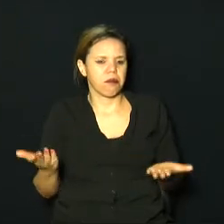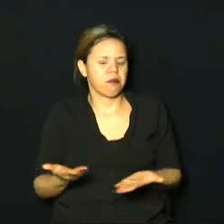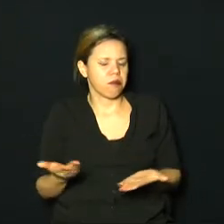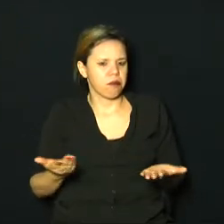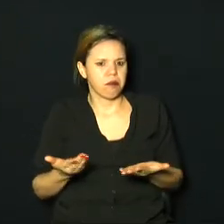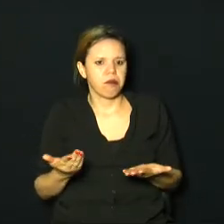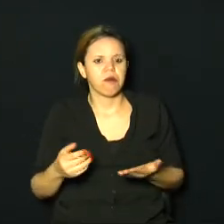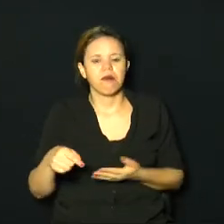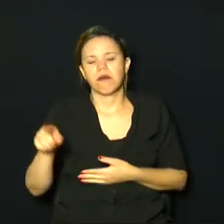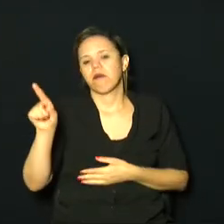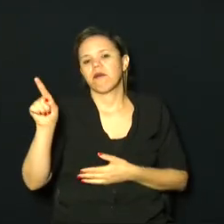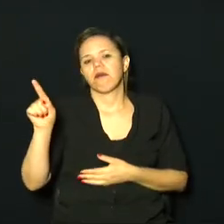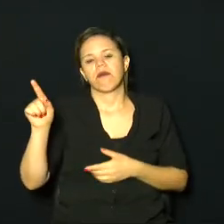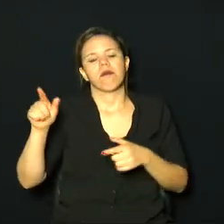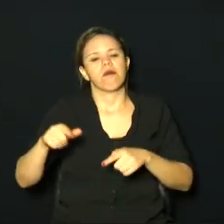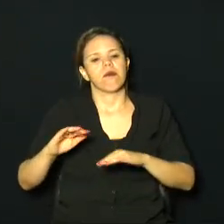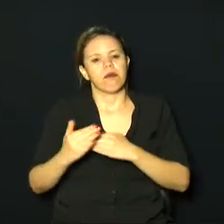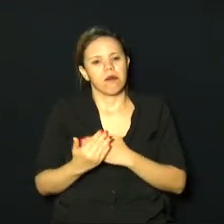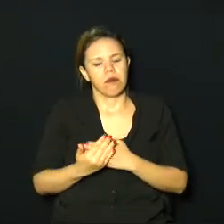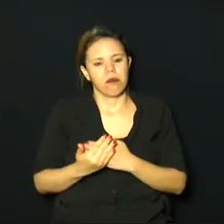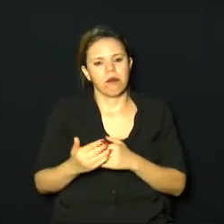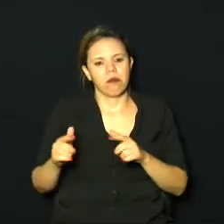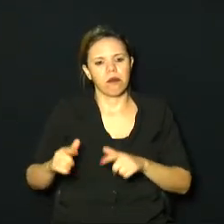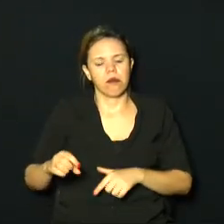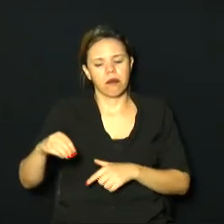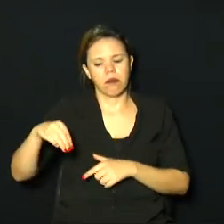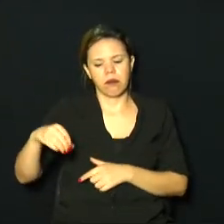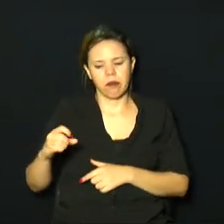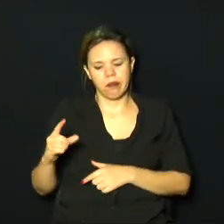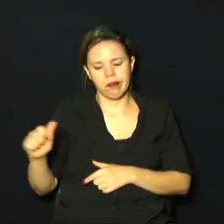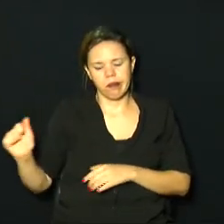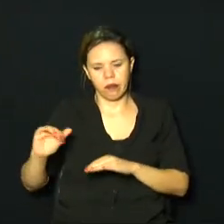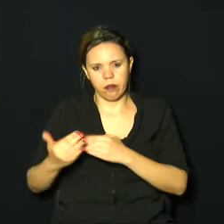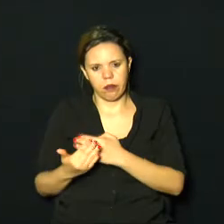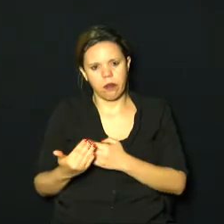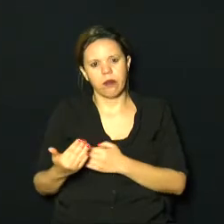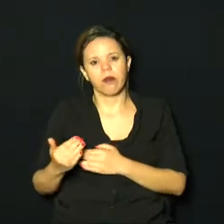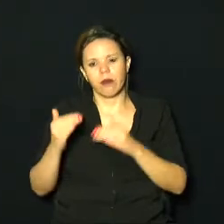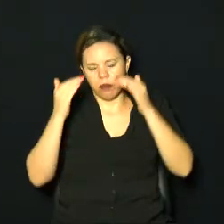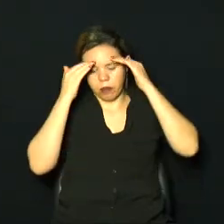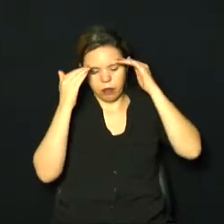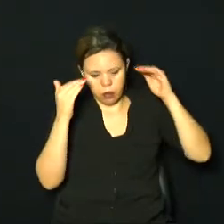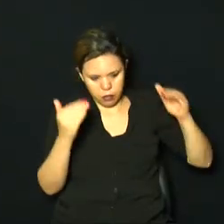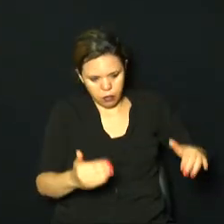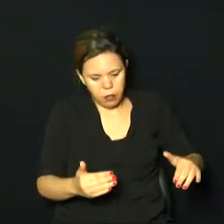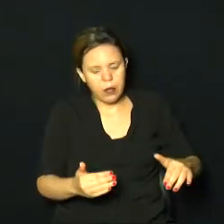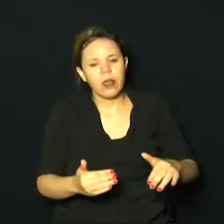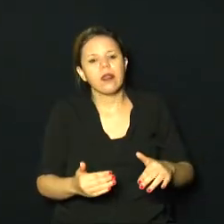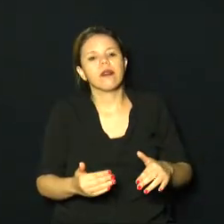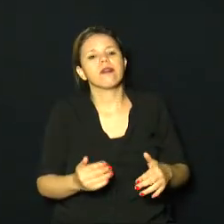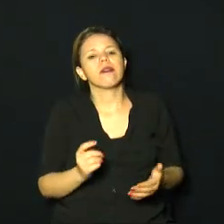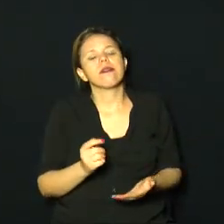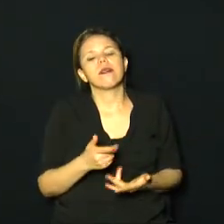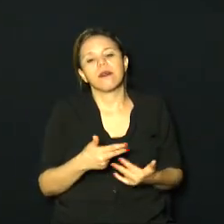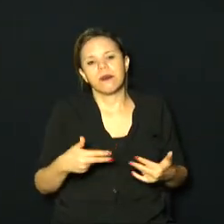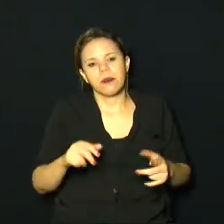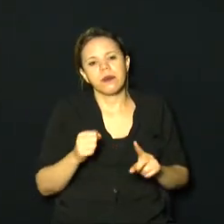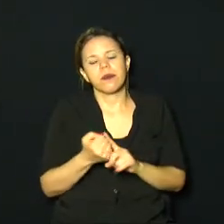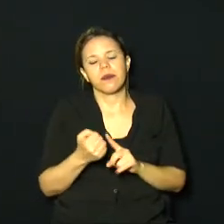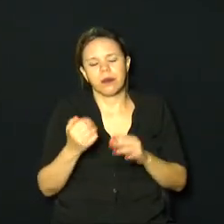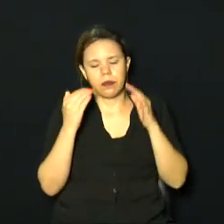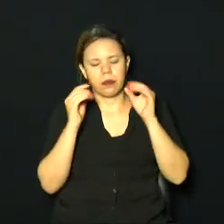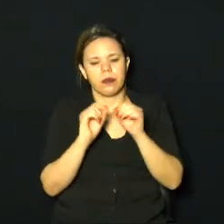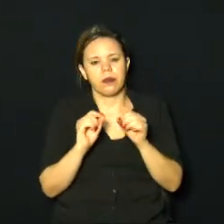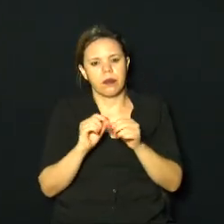hoje, lá onde está o Mandela, ela cumpre a função social. E não pode, depois de todos esses